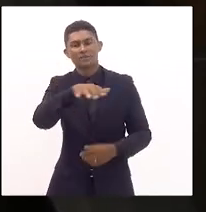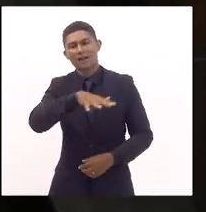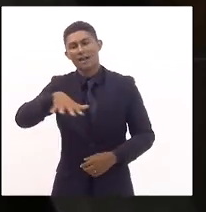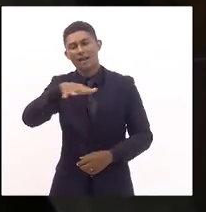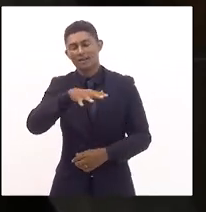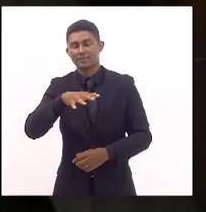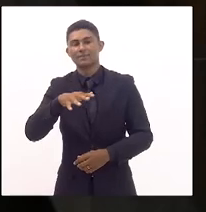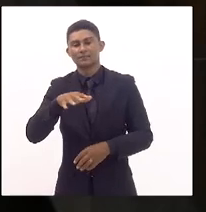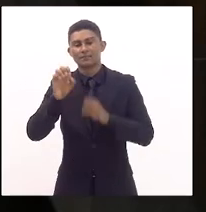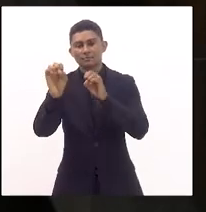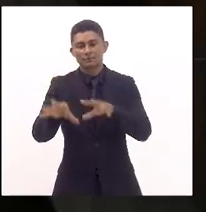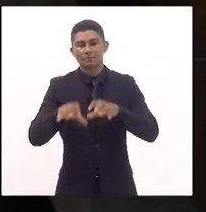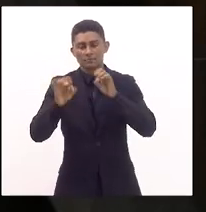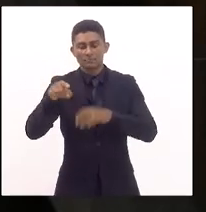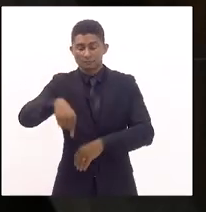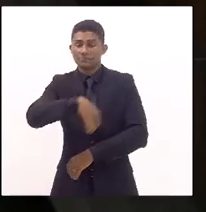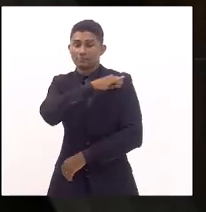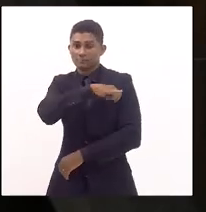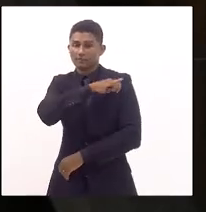de Janeiro,